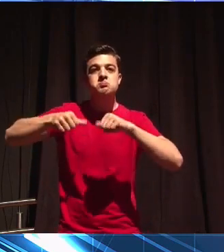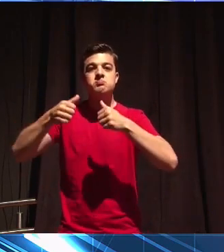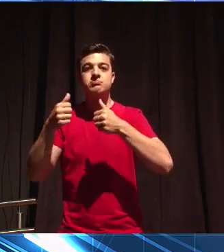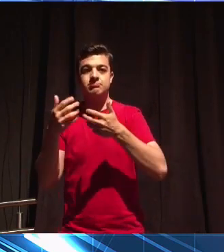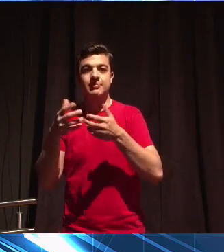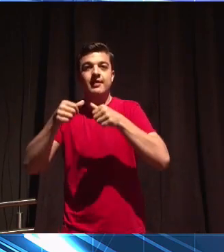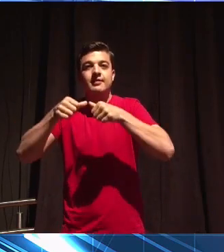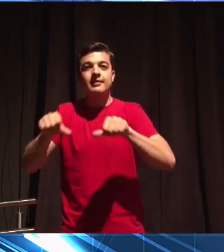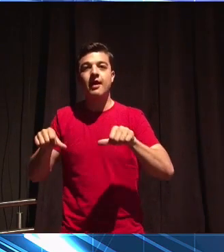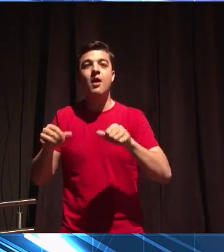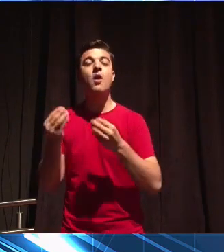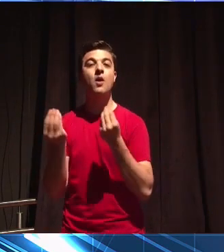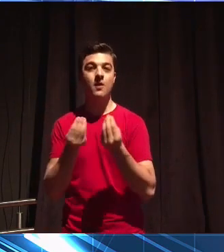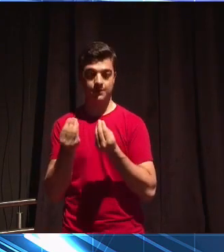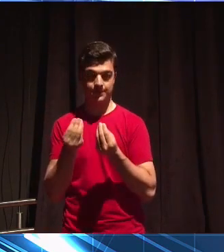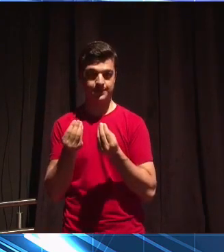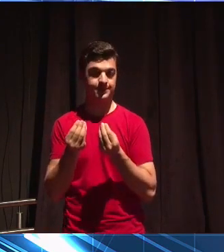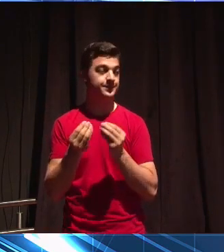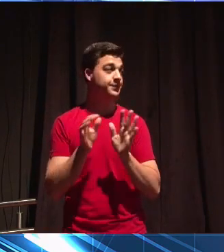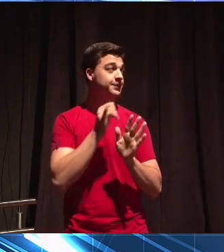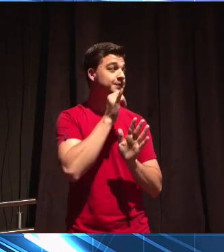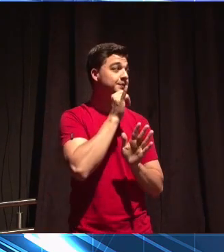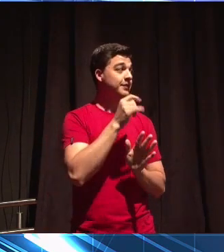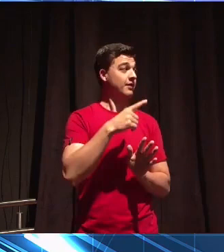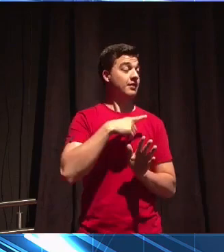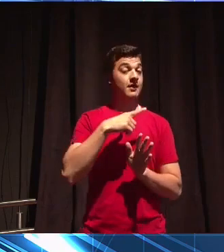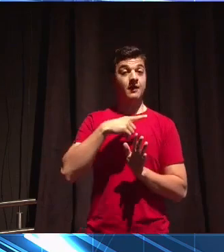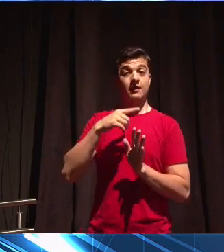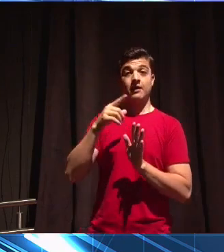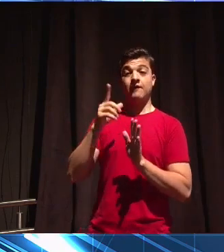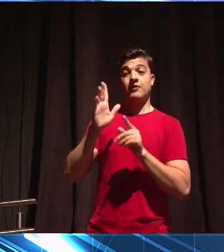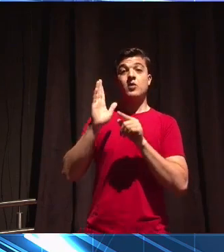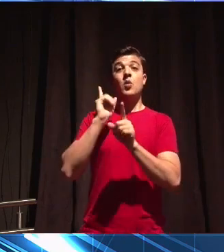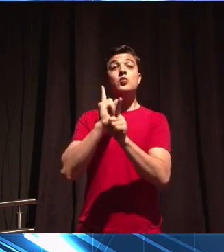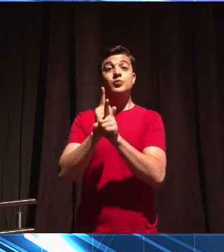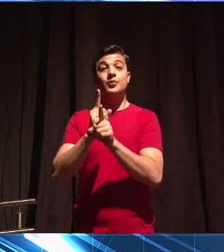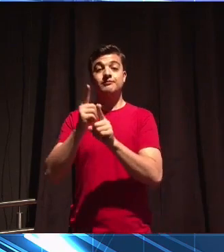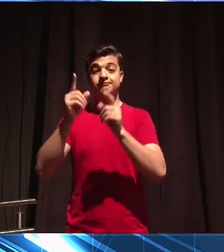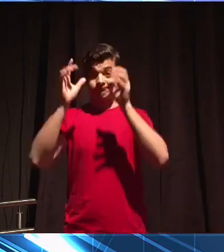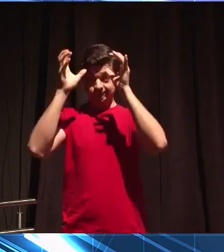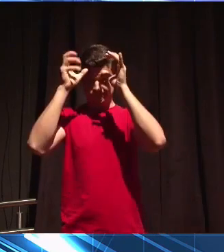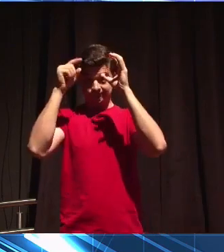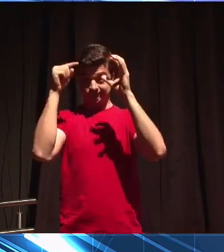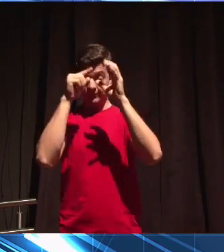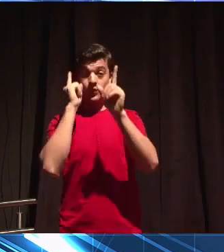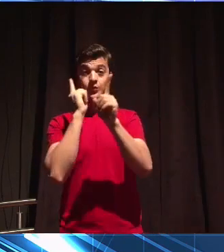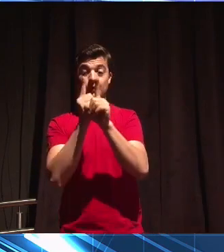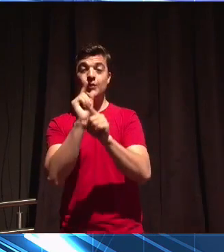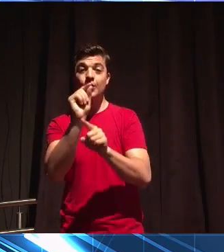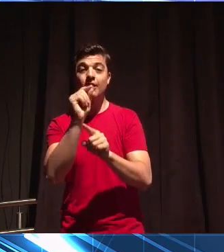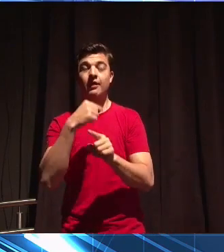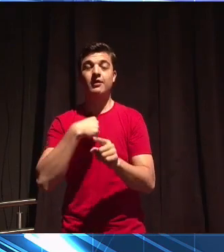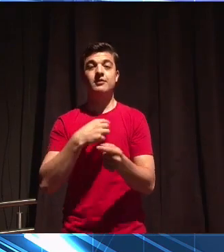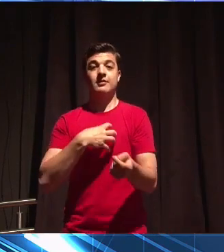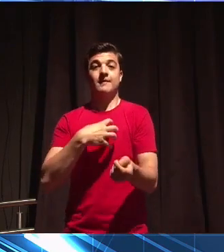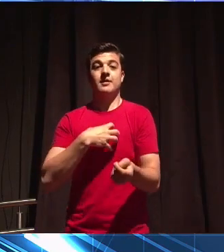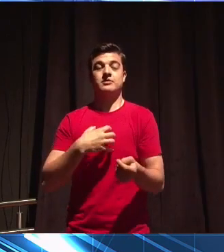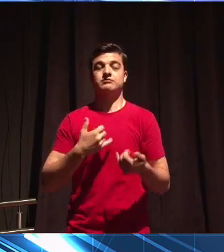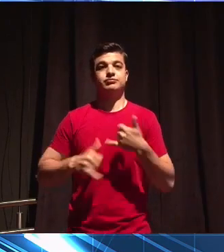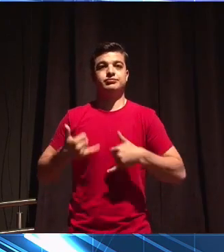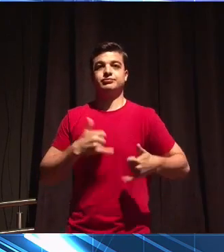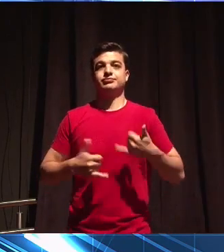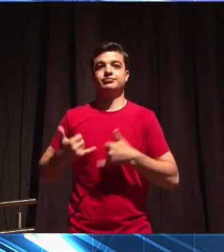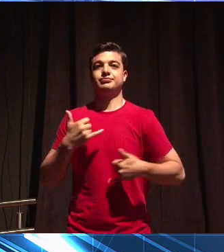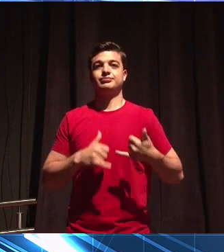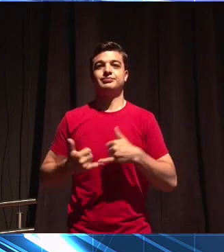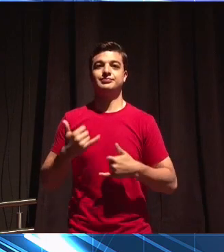eu tenho uma frequência que indica que eu sou uma pessoa que tem hiperatividade. Será que eu não começo, às vezes, por exemplo, ser utilizado num